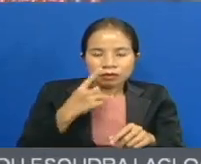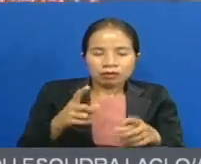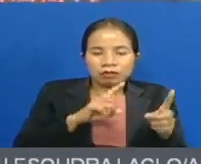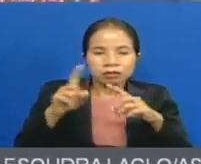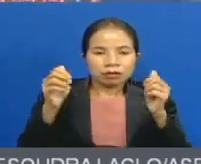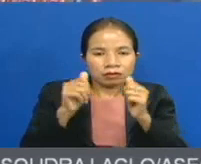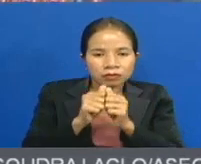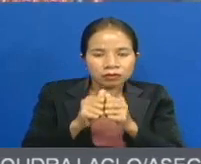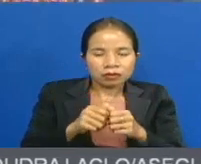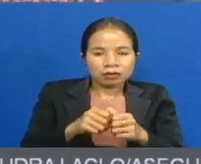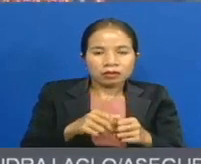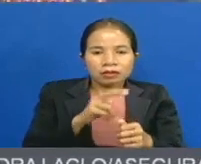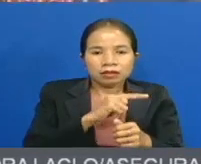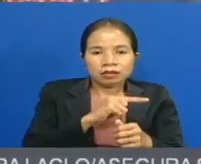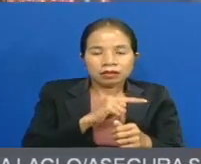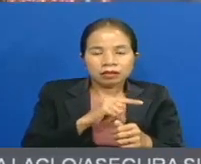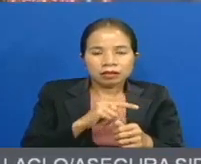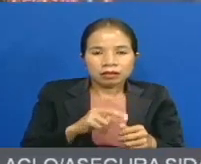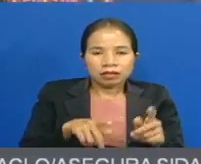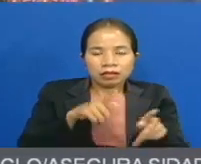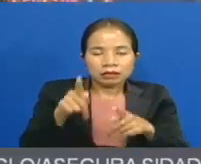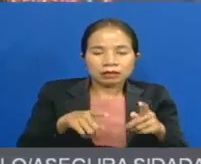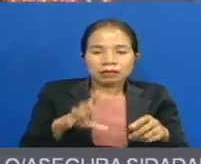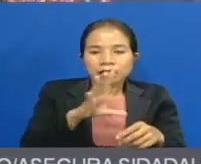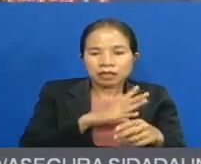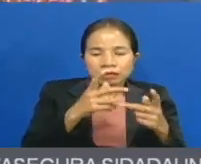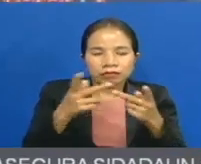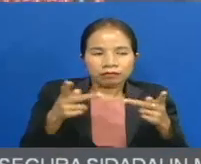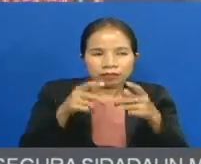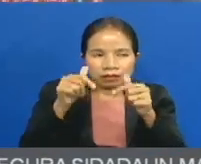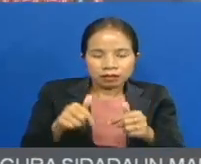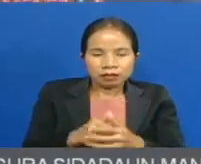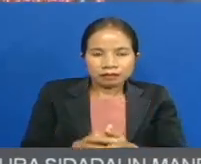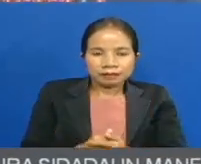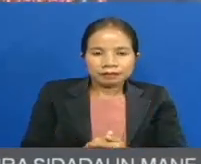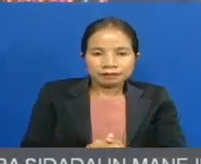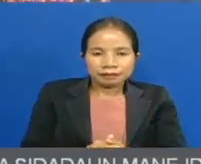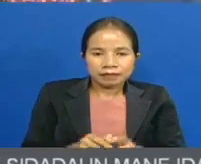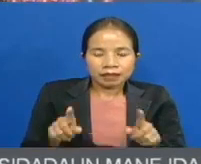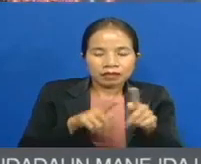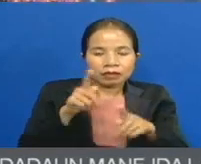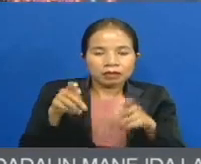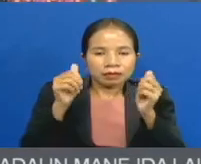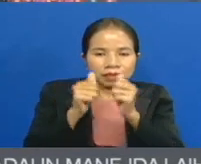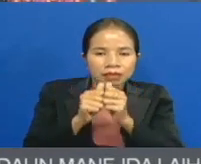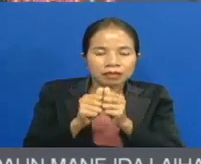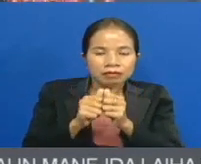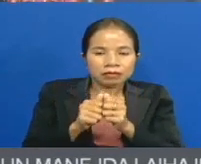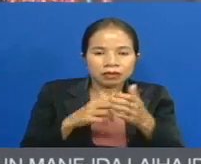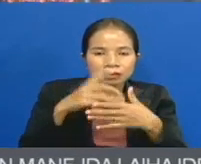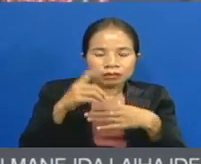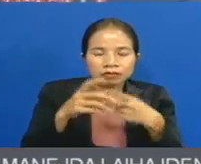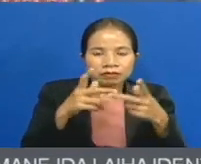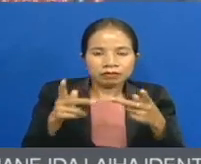com. Nain sira ni bem maka hin hel fatin ni dane ane semua sana komunidade ami kuliah mot ko rohin satu de zembol fatin